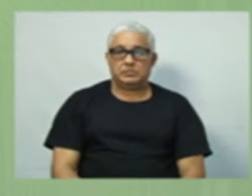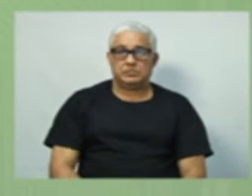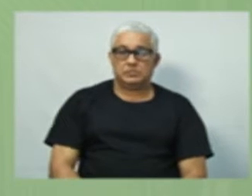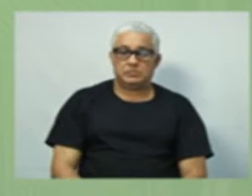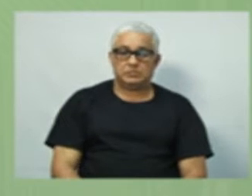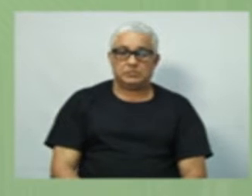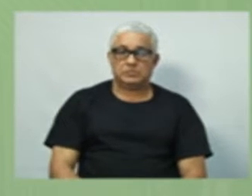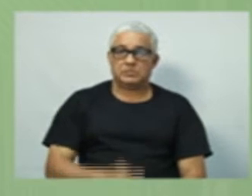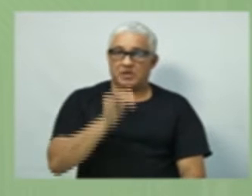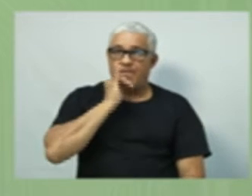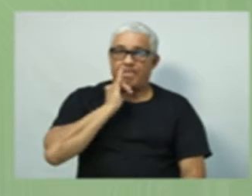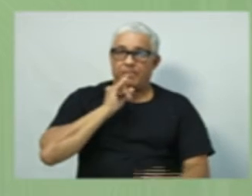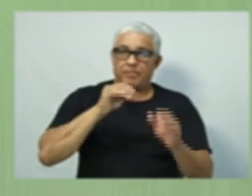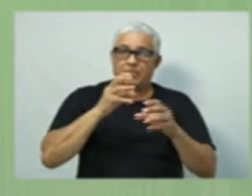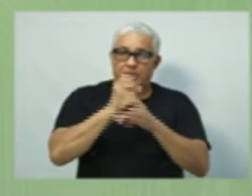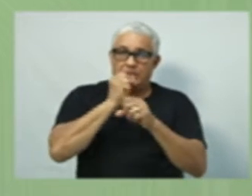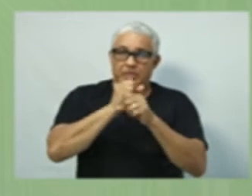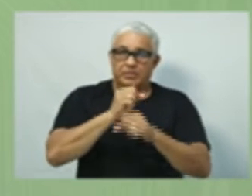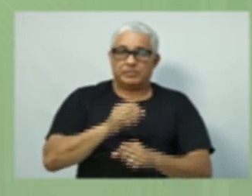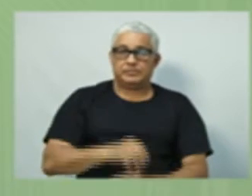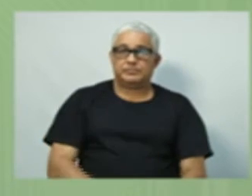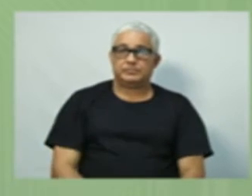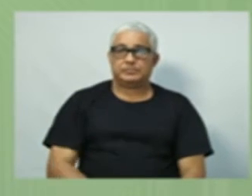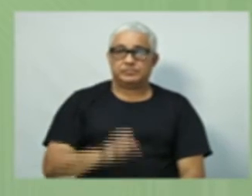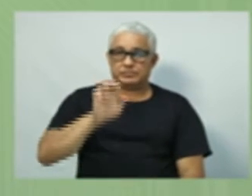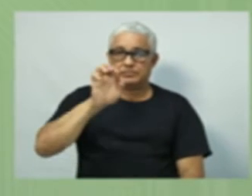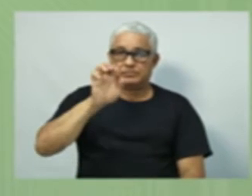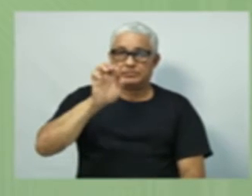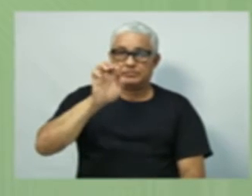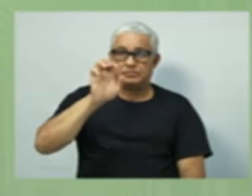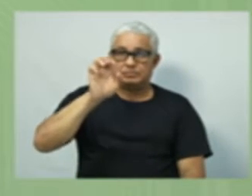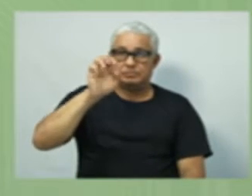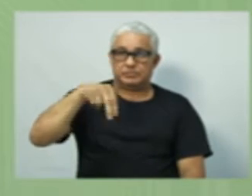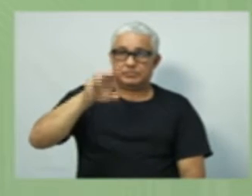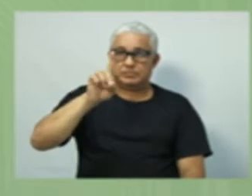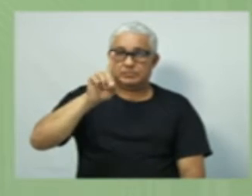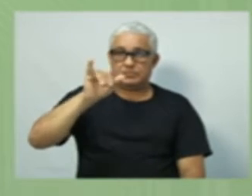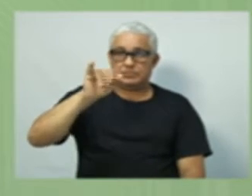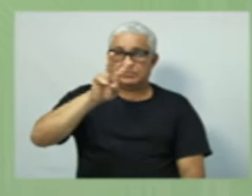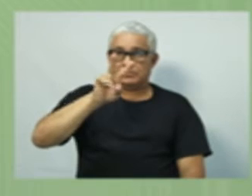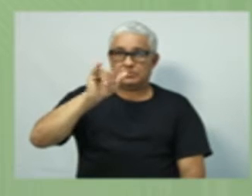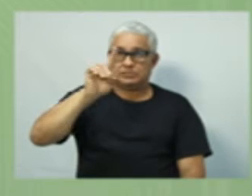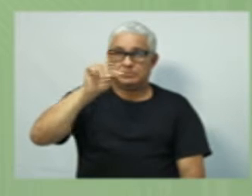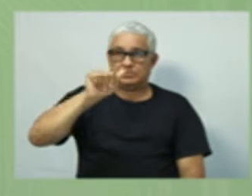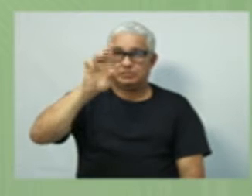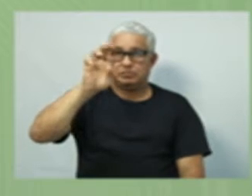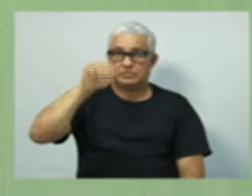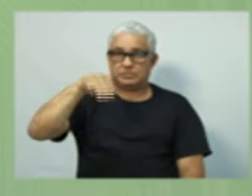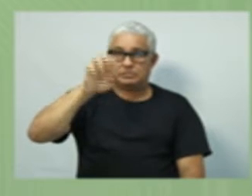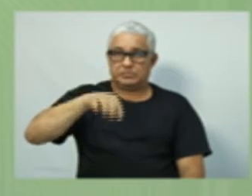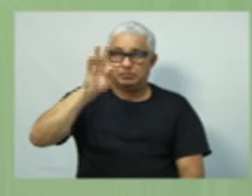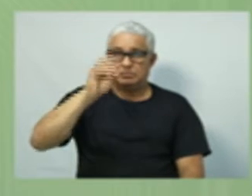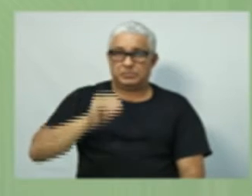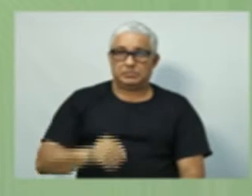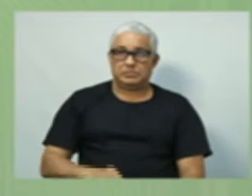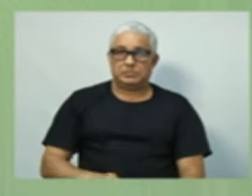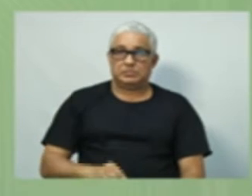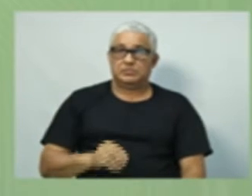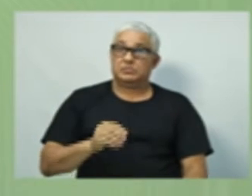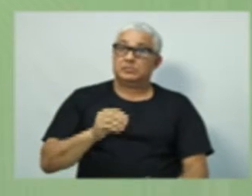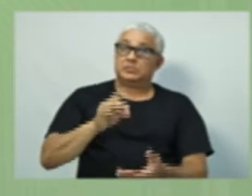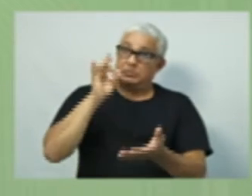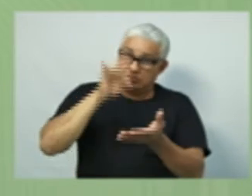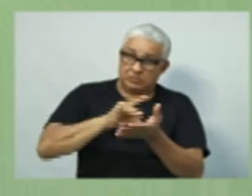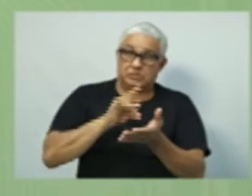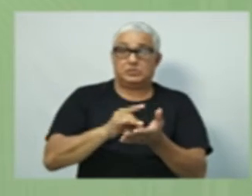exemplos de cálculos de endividamento então no endividamento nós vamos analisar o que as origens são as contas do passivo e do